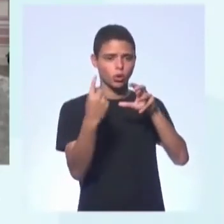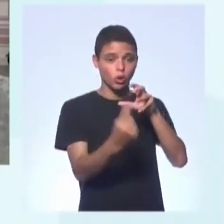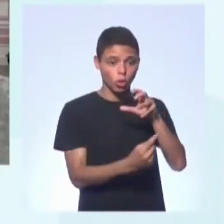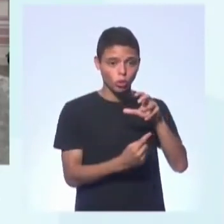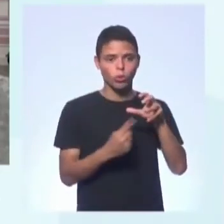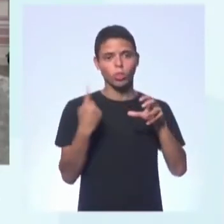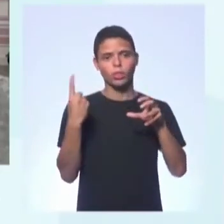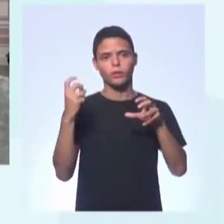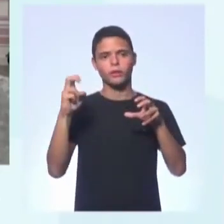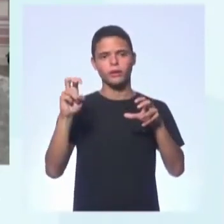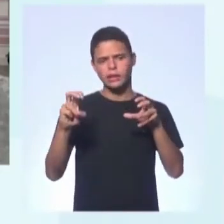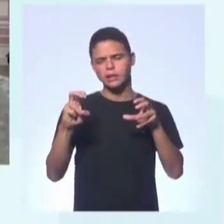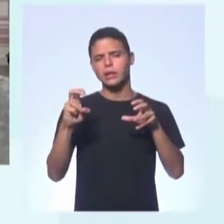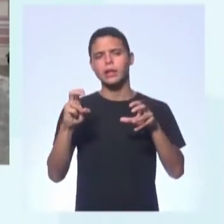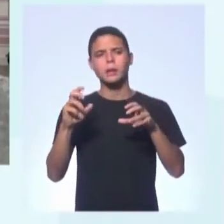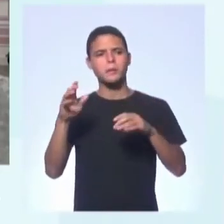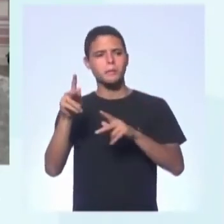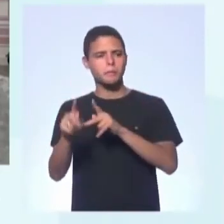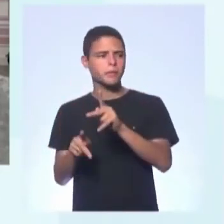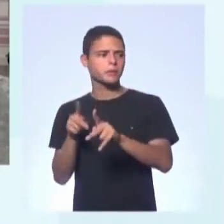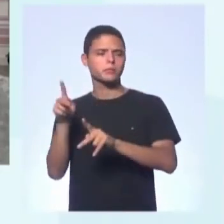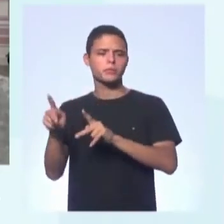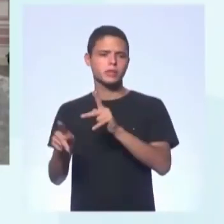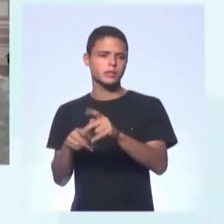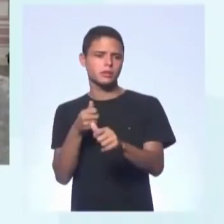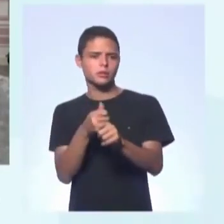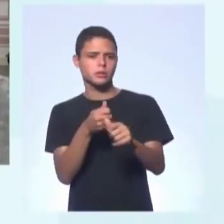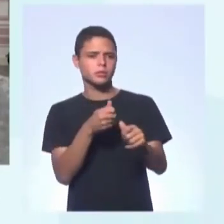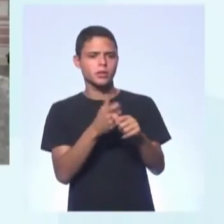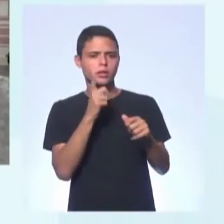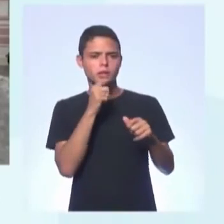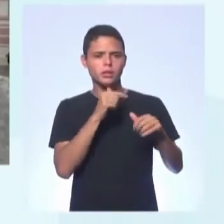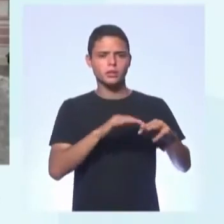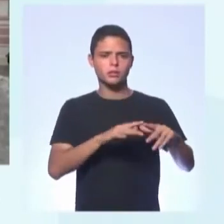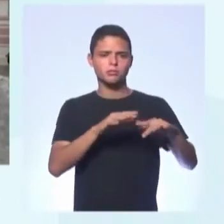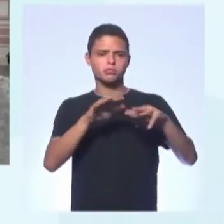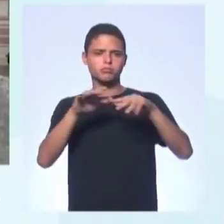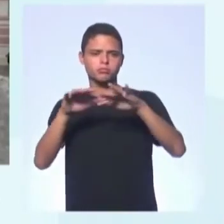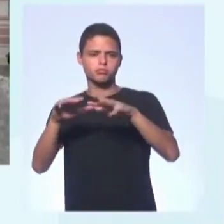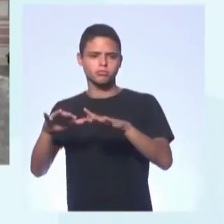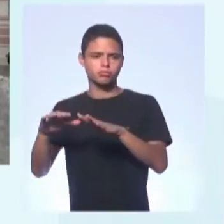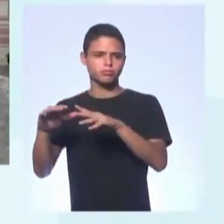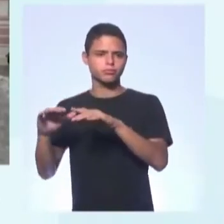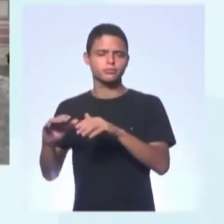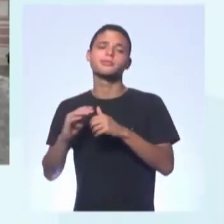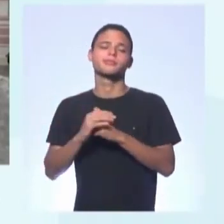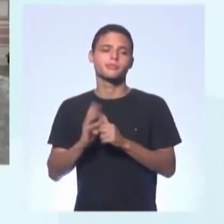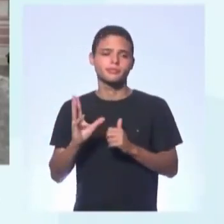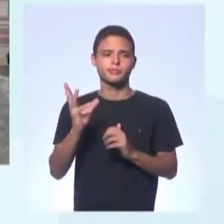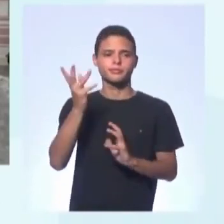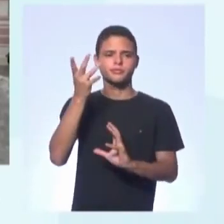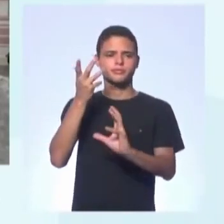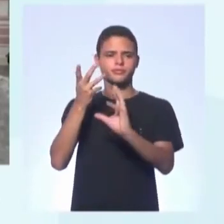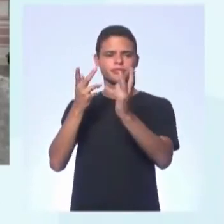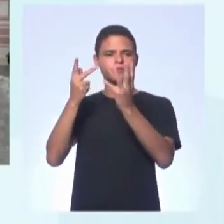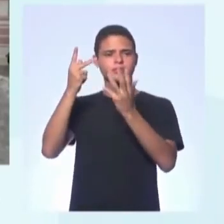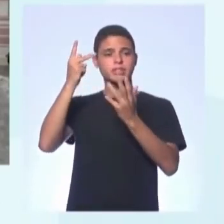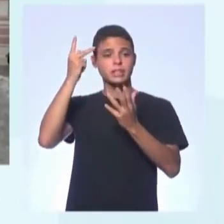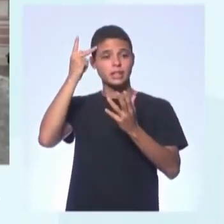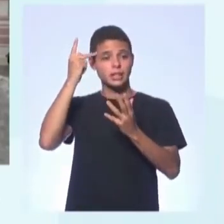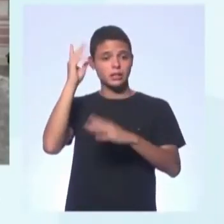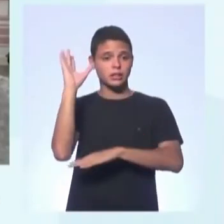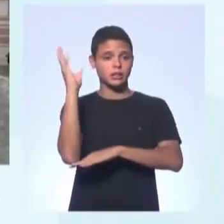de inundação. A informação de um relatório da ONU documentando catástrofes naturais das últimas 2 décadas na